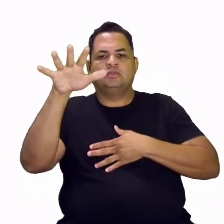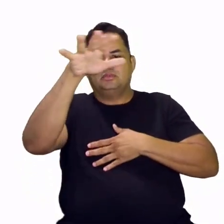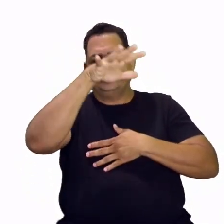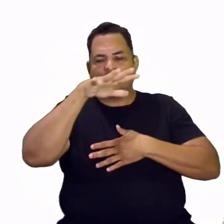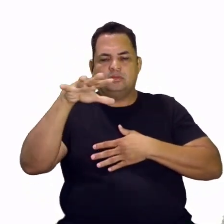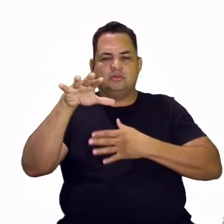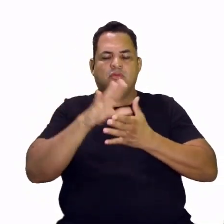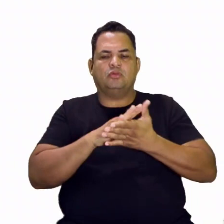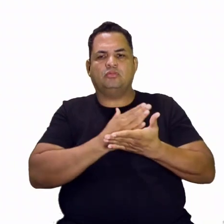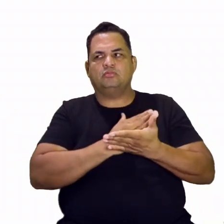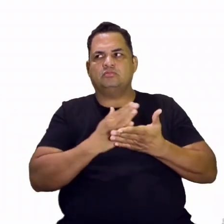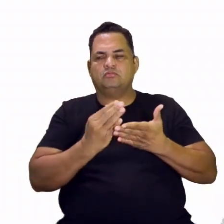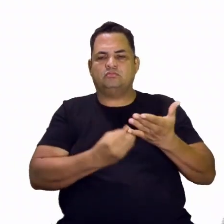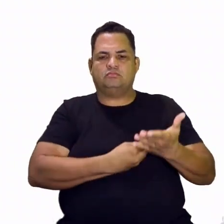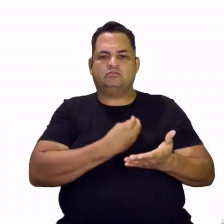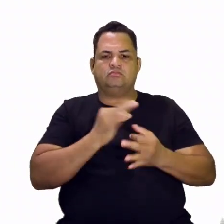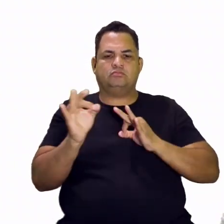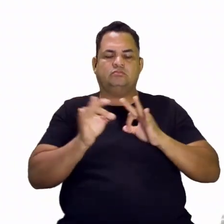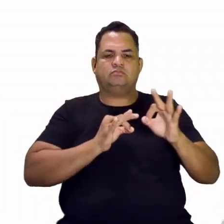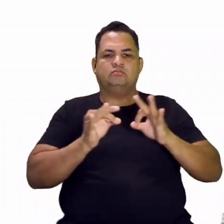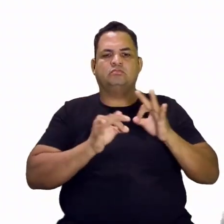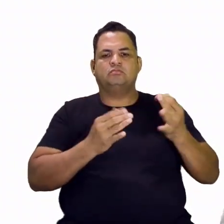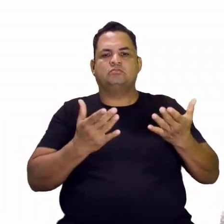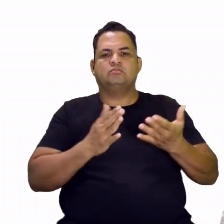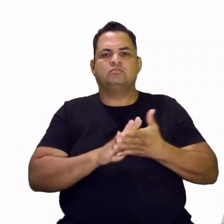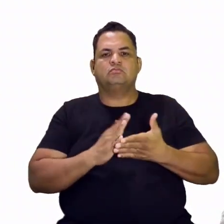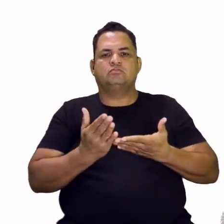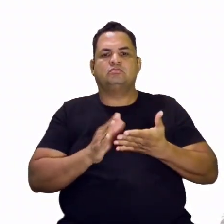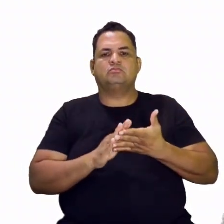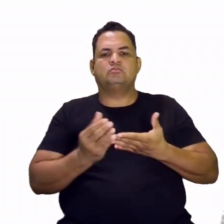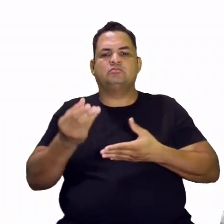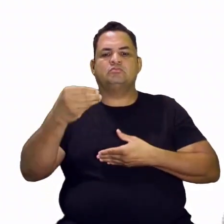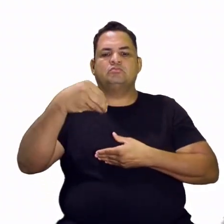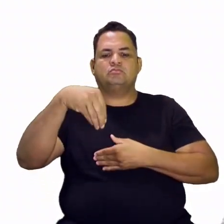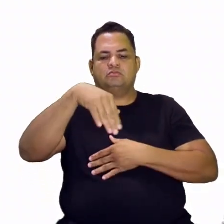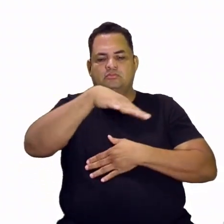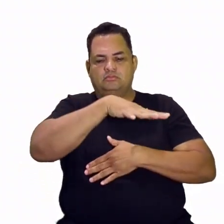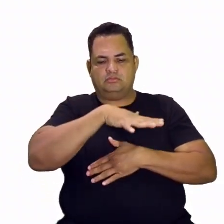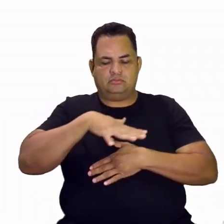como que essa vida começou a se originar no ambiente